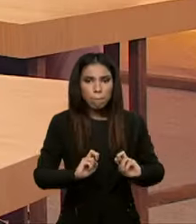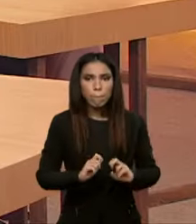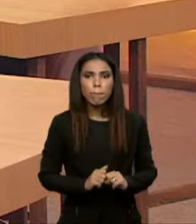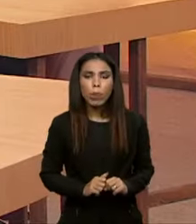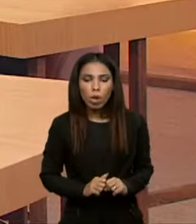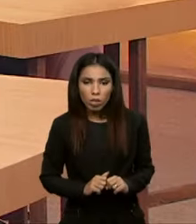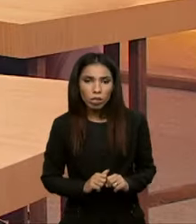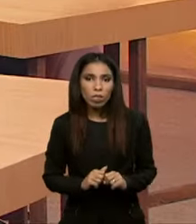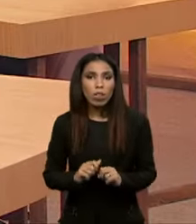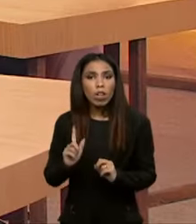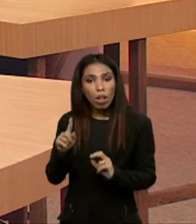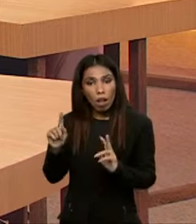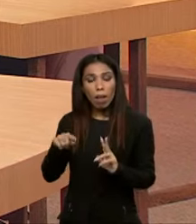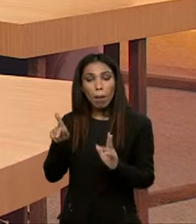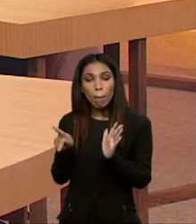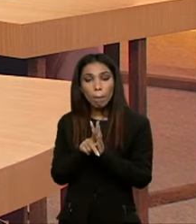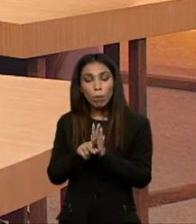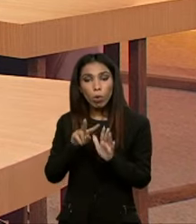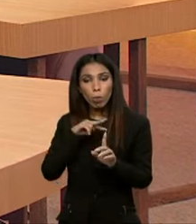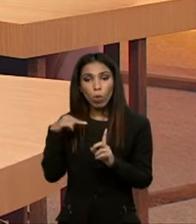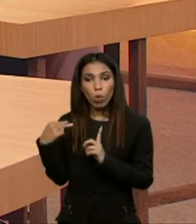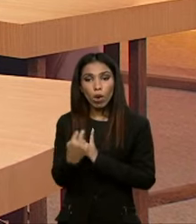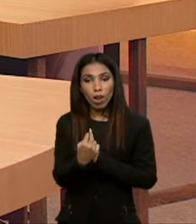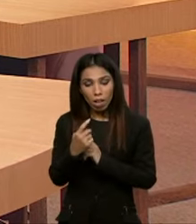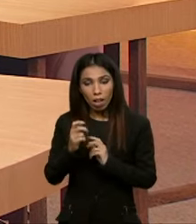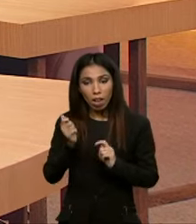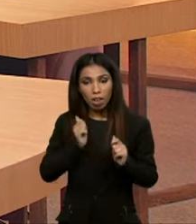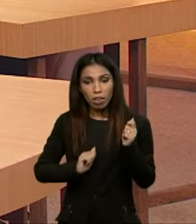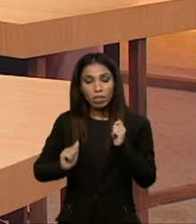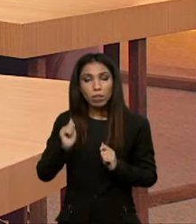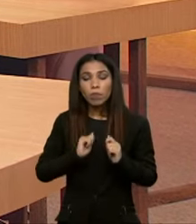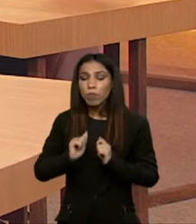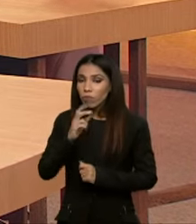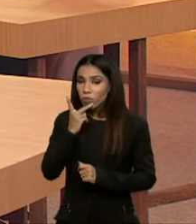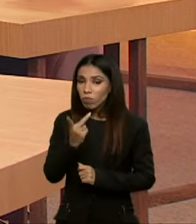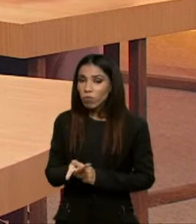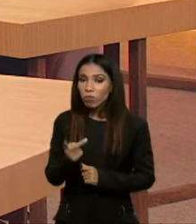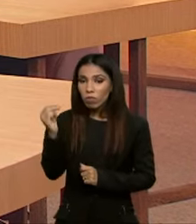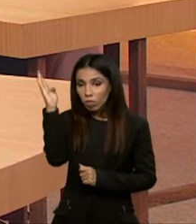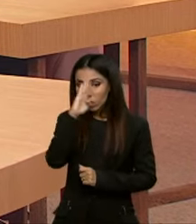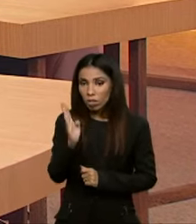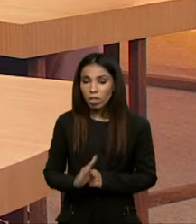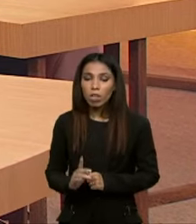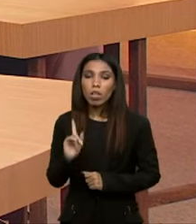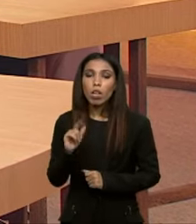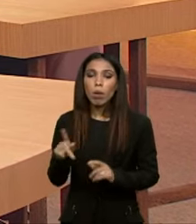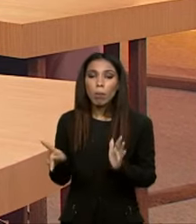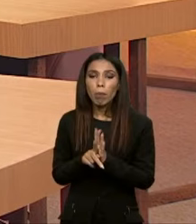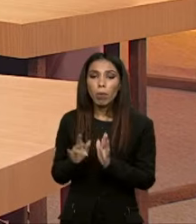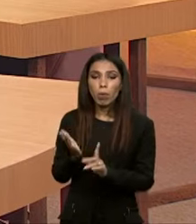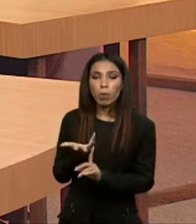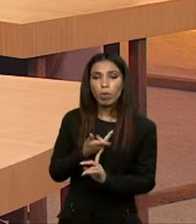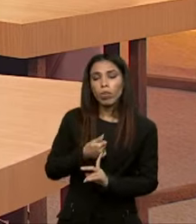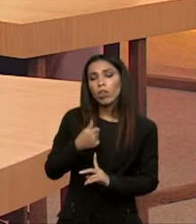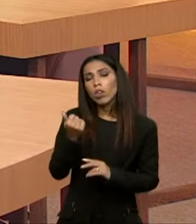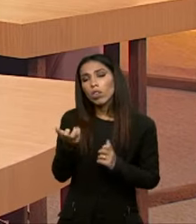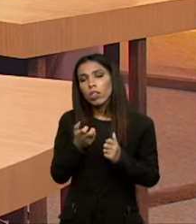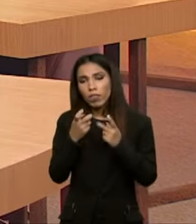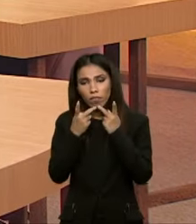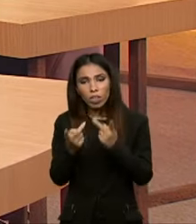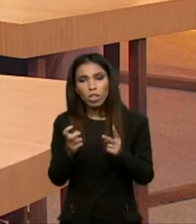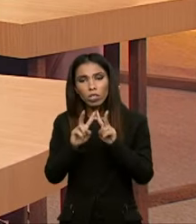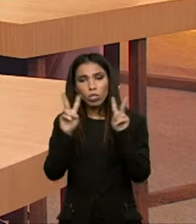olhar do Verdade. Artista também. Verdade. E o que você está fazendo, você está dizendo para o público quem é o Brasil em termos de arte. Queria que você dissesse um pouco